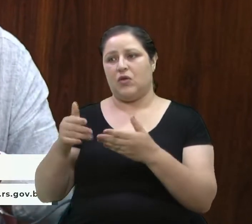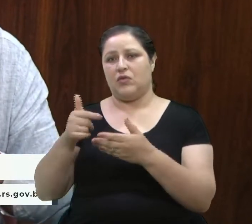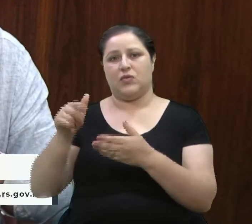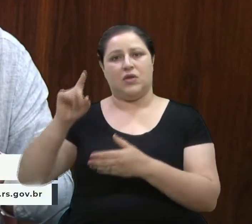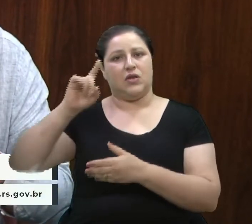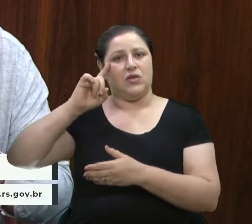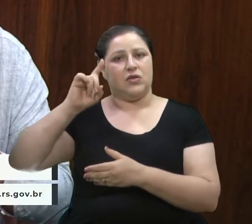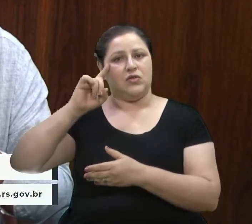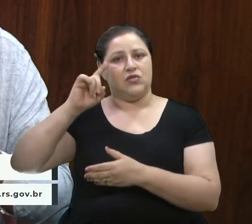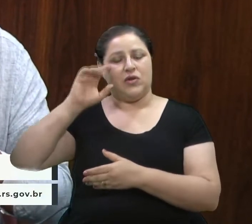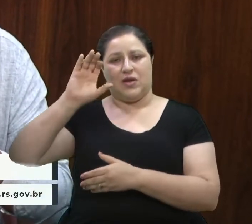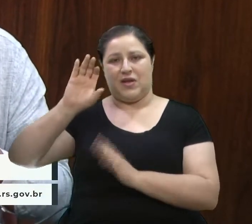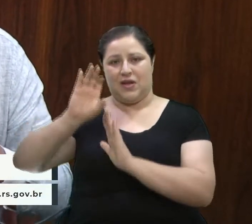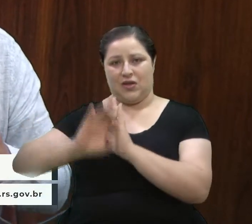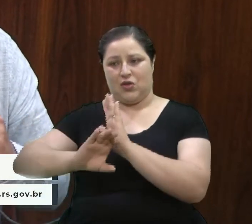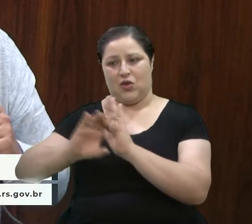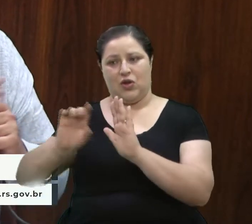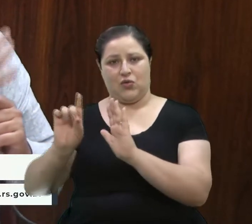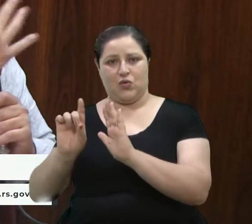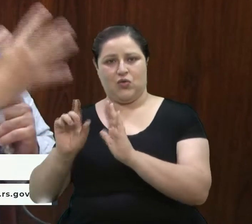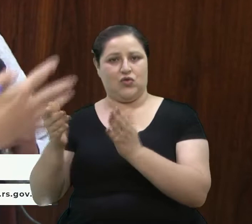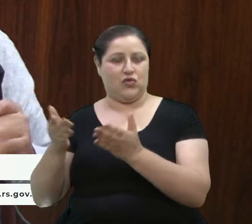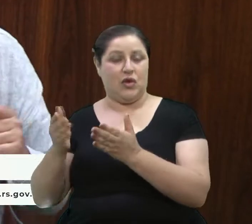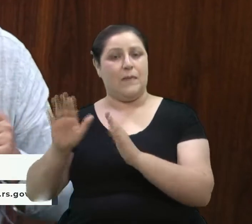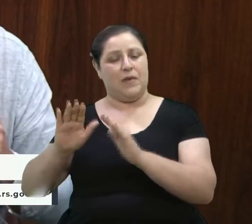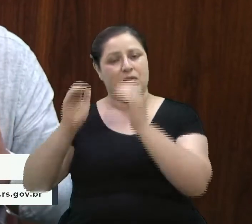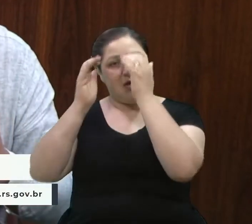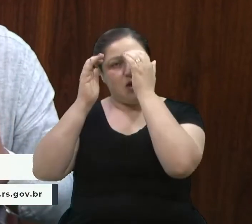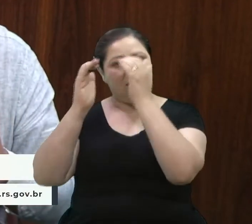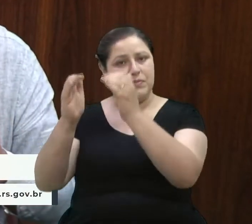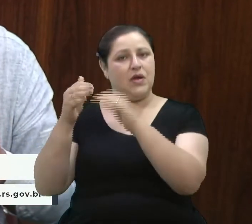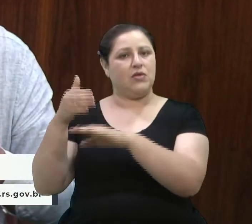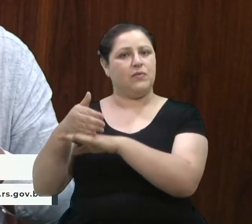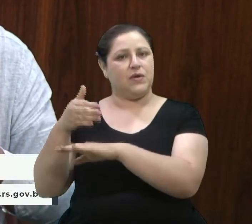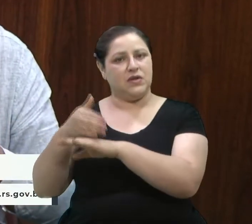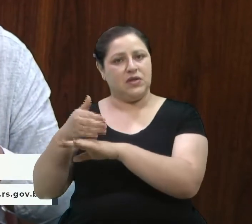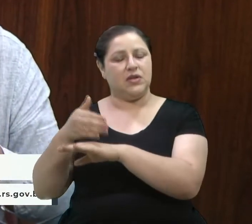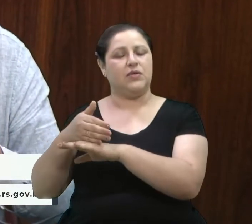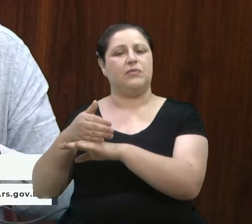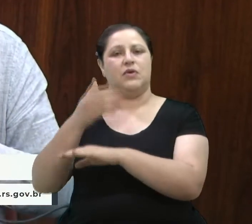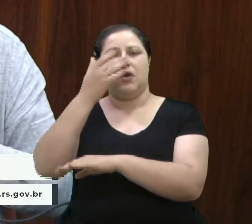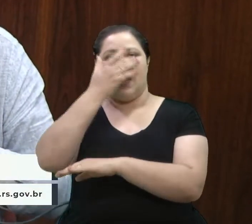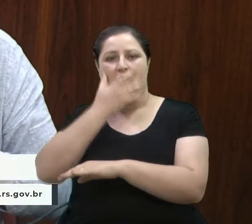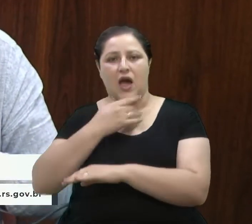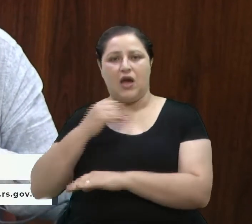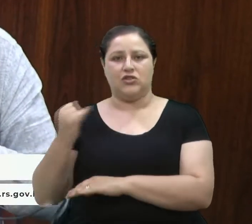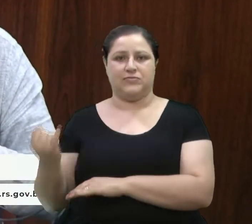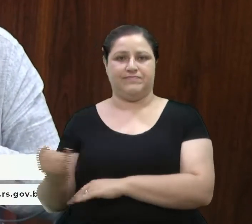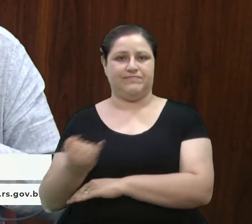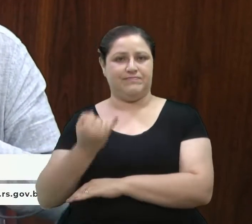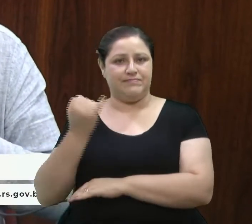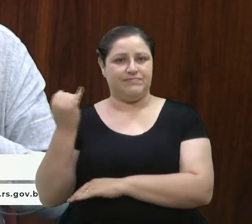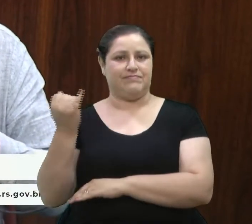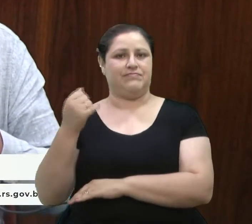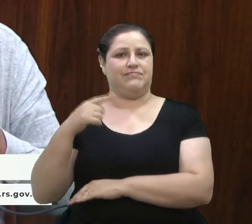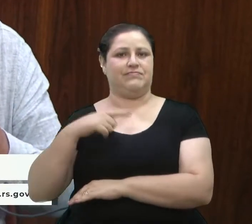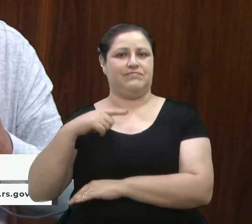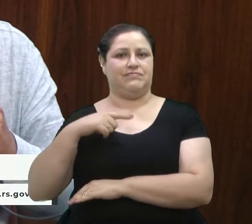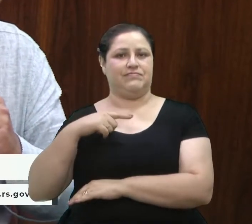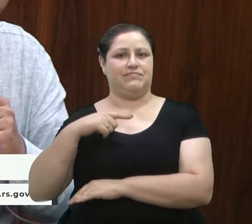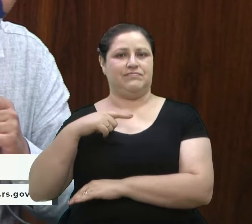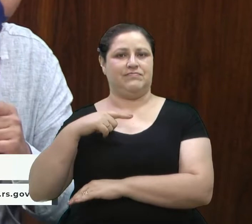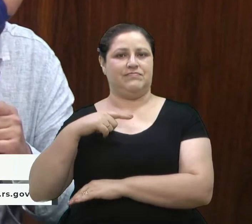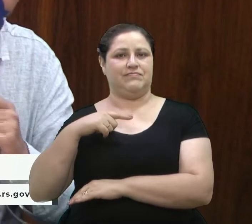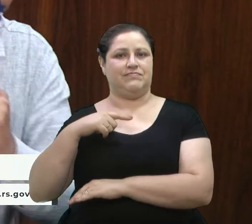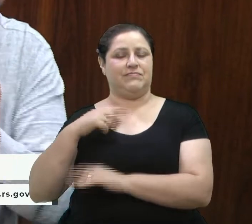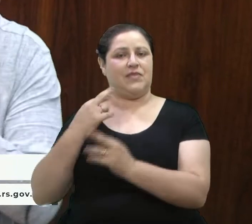cotidiano católico hoje, mas respeito, participo e acho que é fundamental que haja, né,